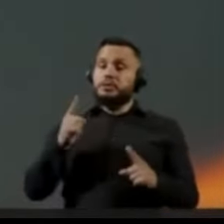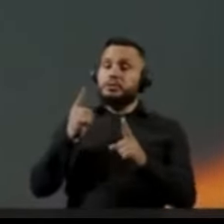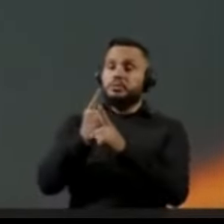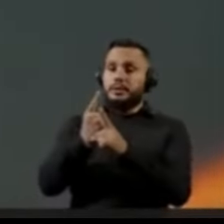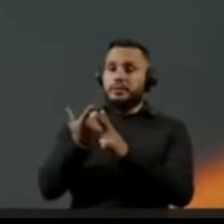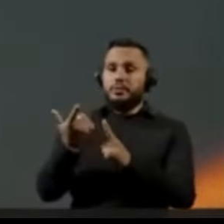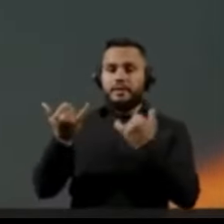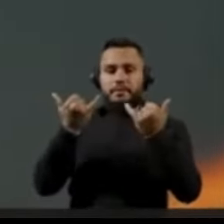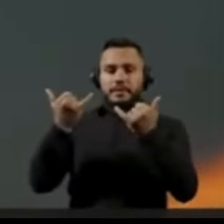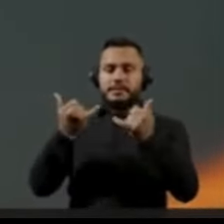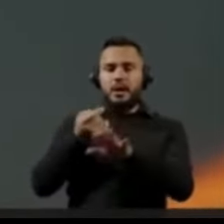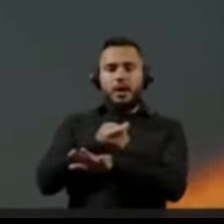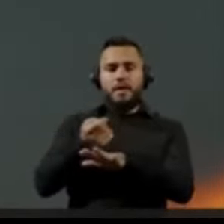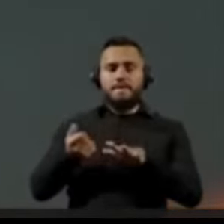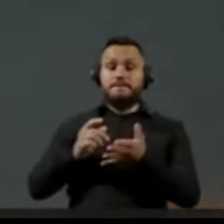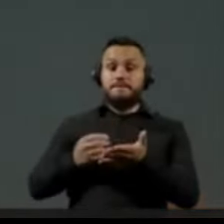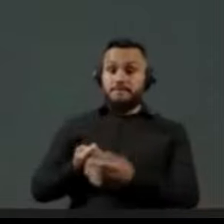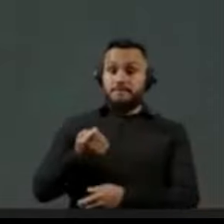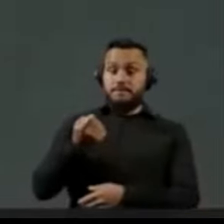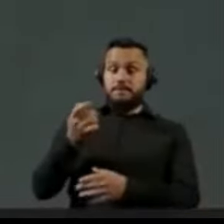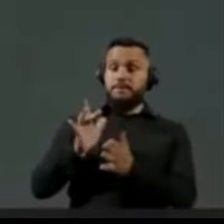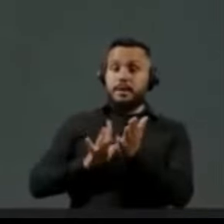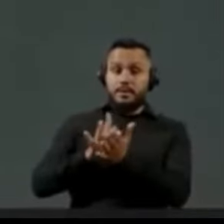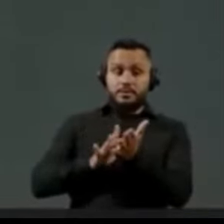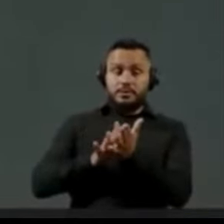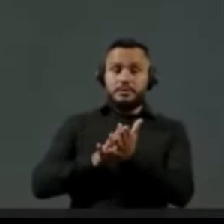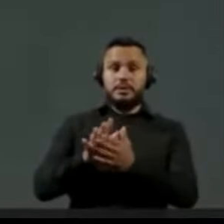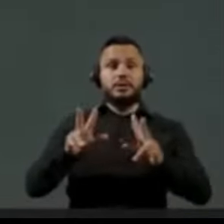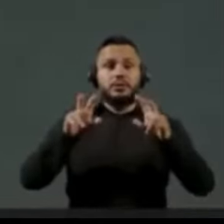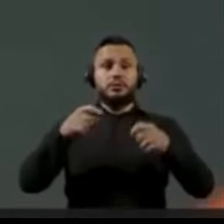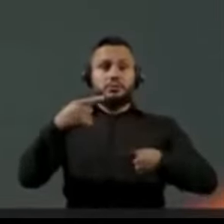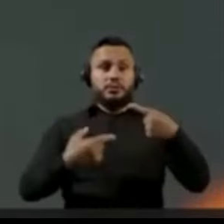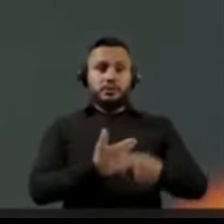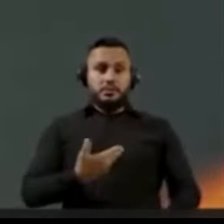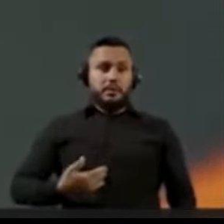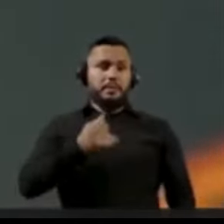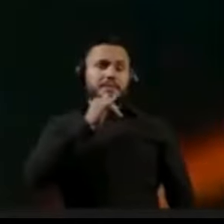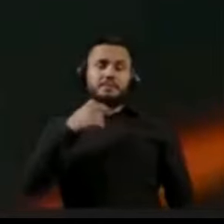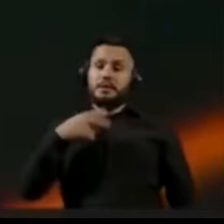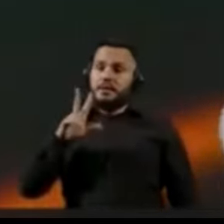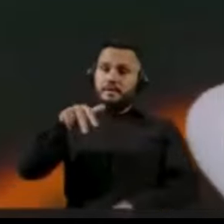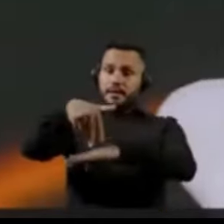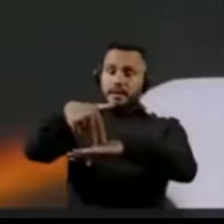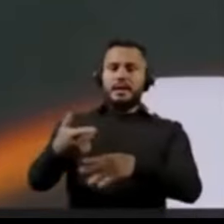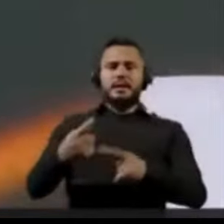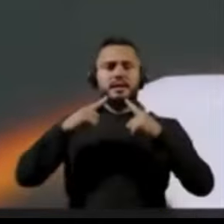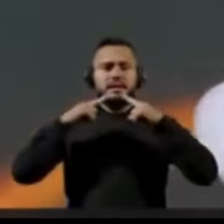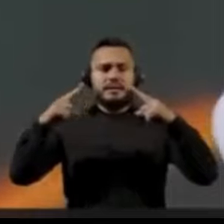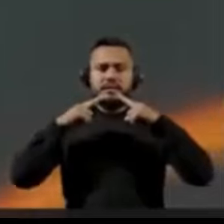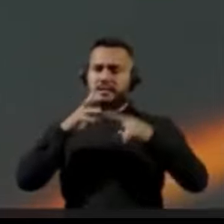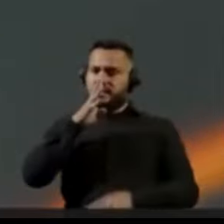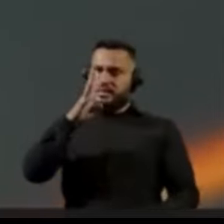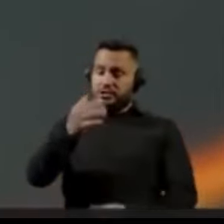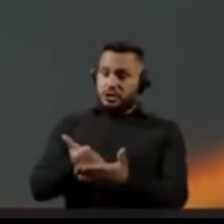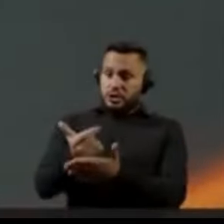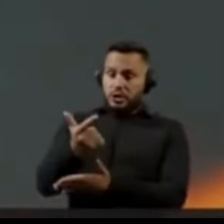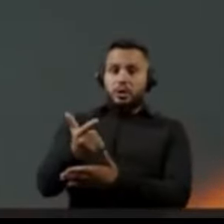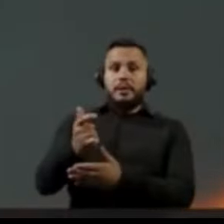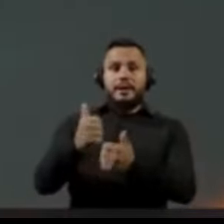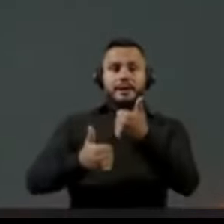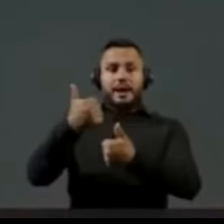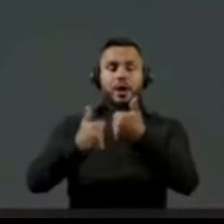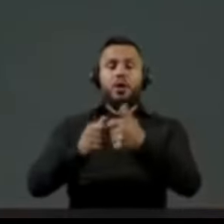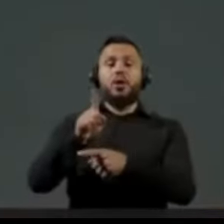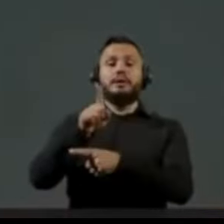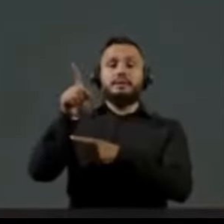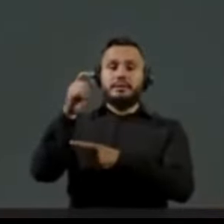pública. O que é uma desinformação sobre política pública? Se eu vou lá e critico a compra de arroz, no caso da calamidade do Rio Grande do Sul, dizendo que